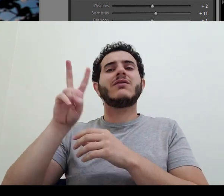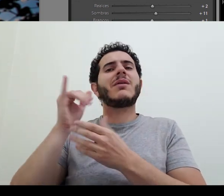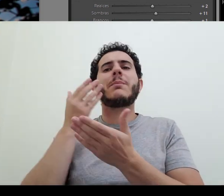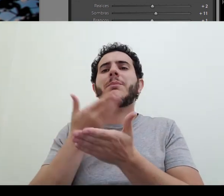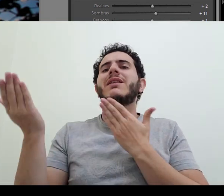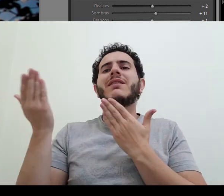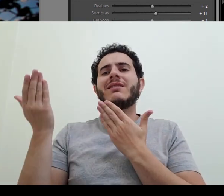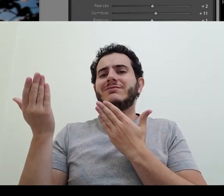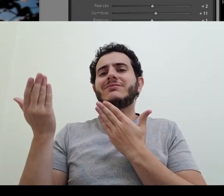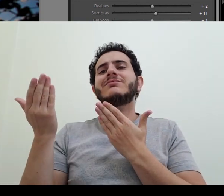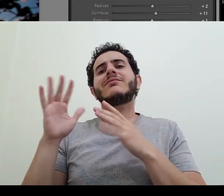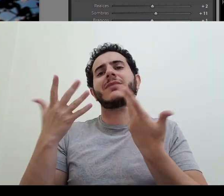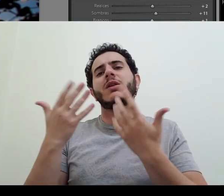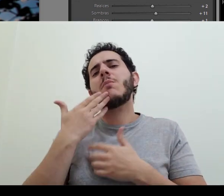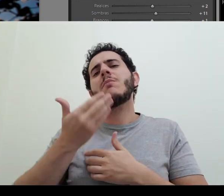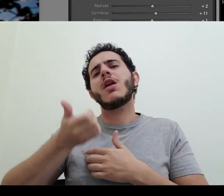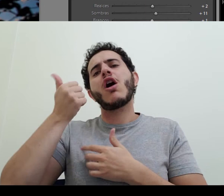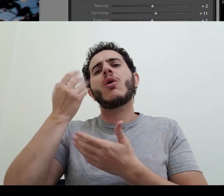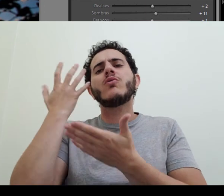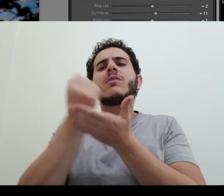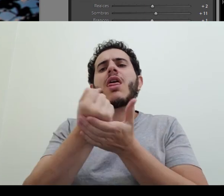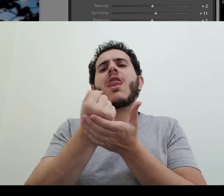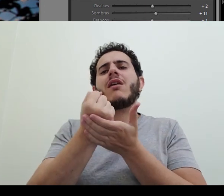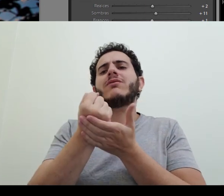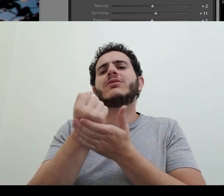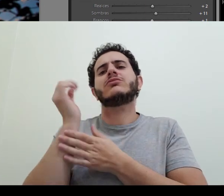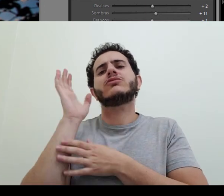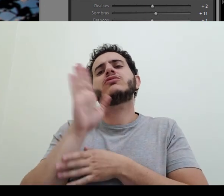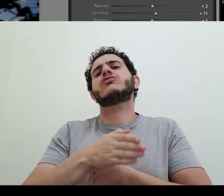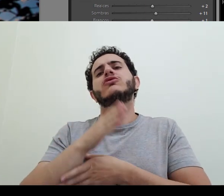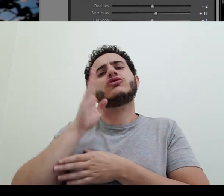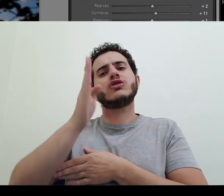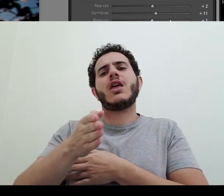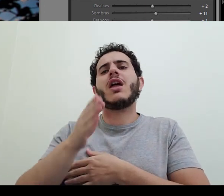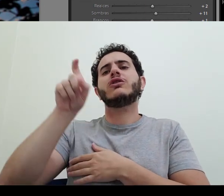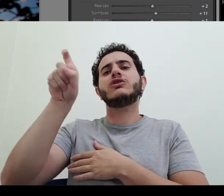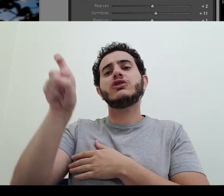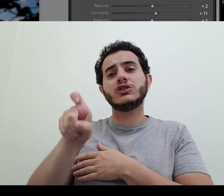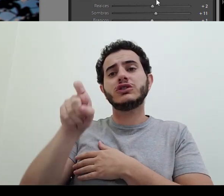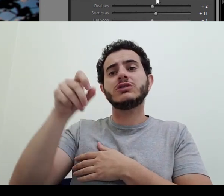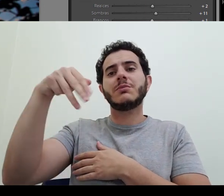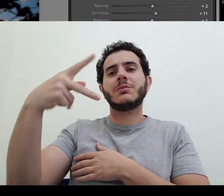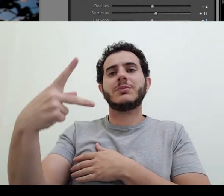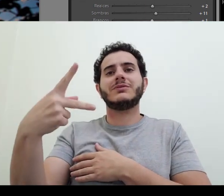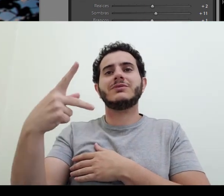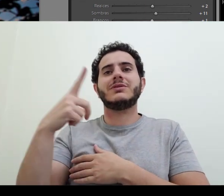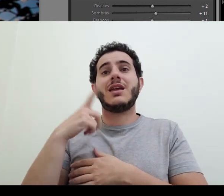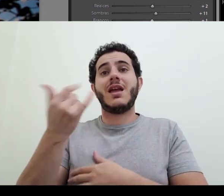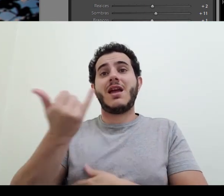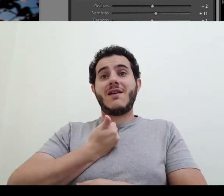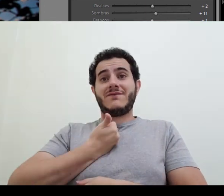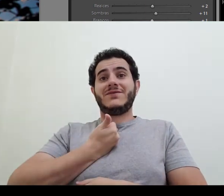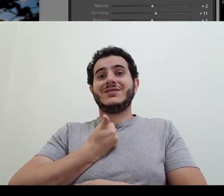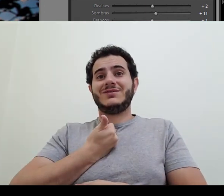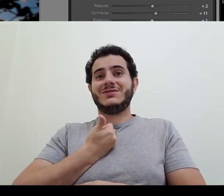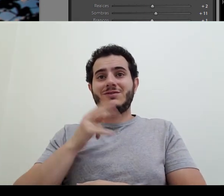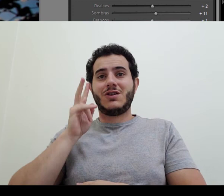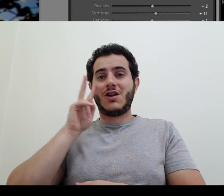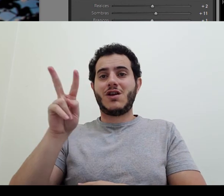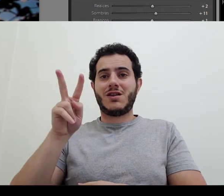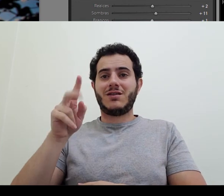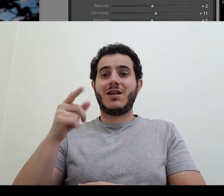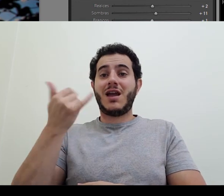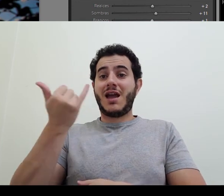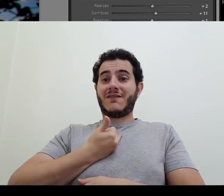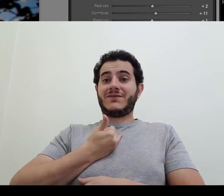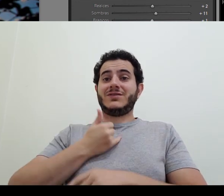você formatar a sua máquina, se você desinstalar o Lightroom, você perde todas as alterações que você fez aqui. Então é importante gravar elas